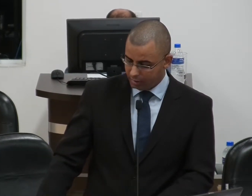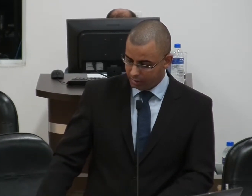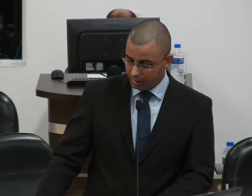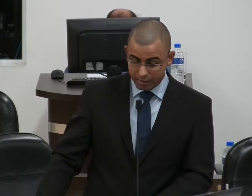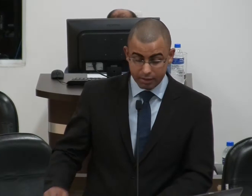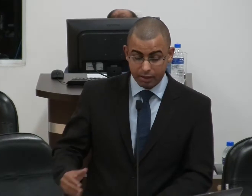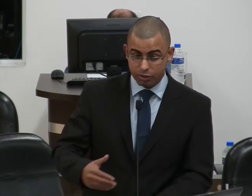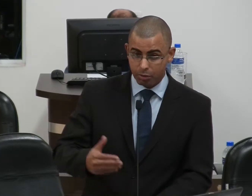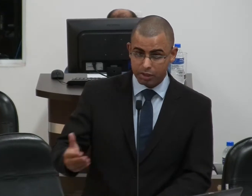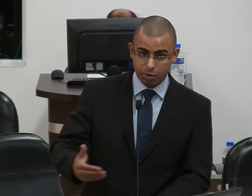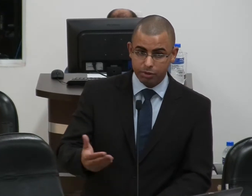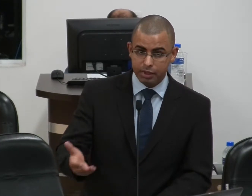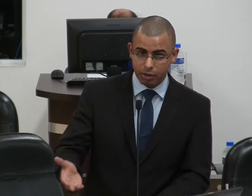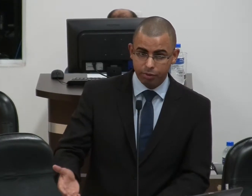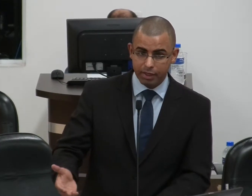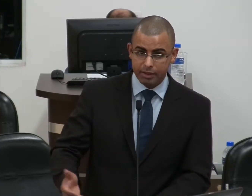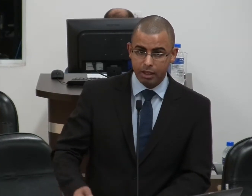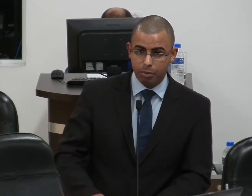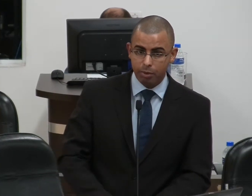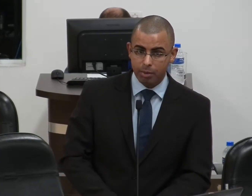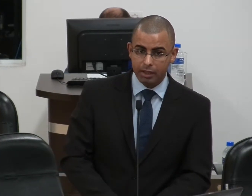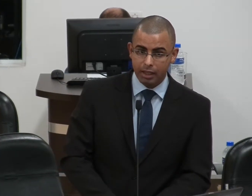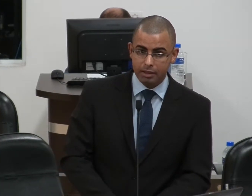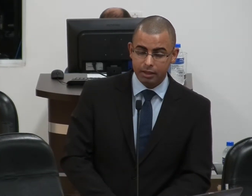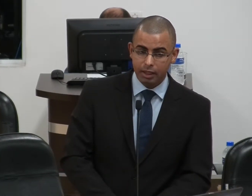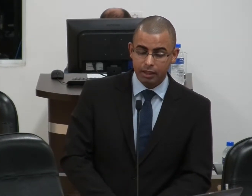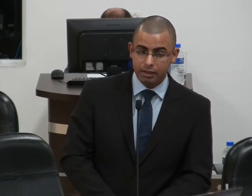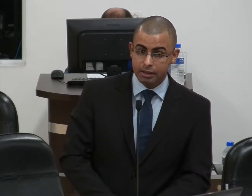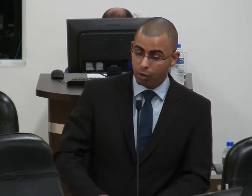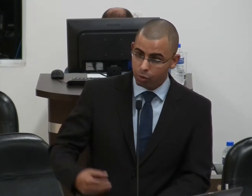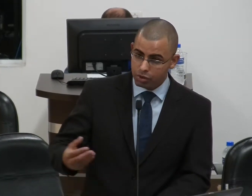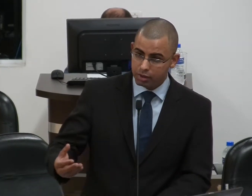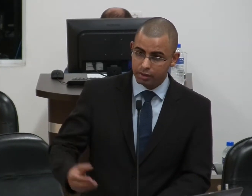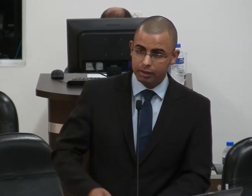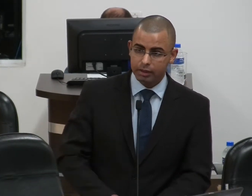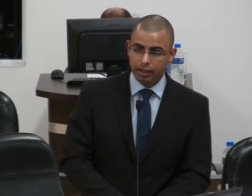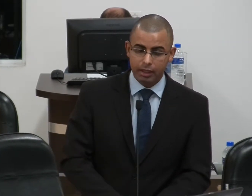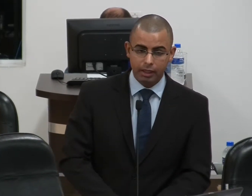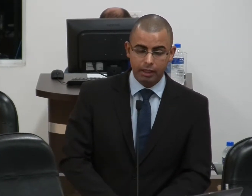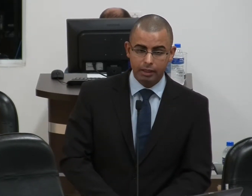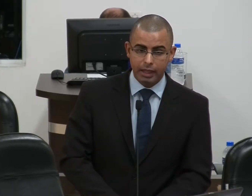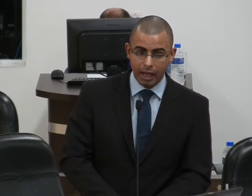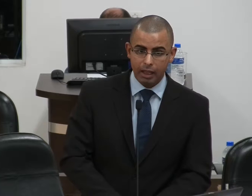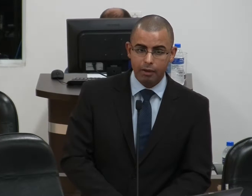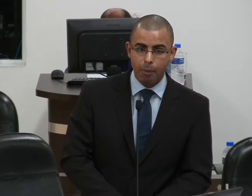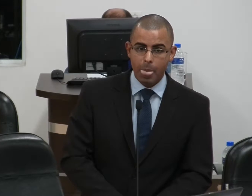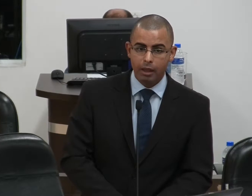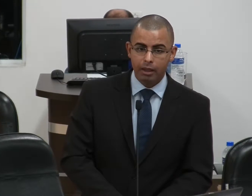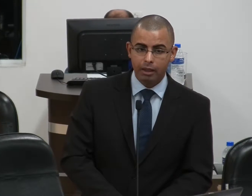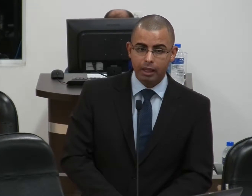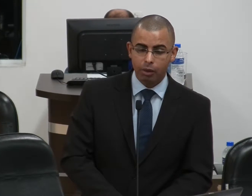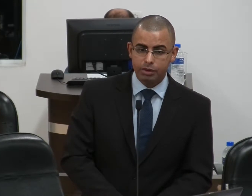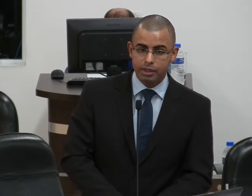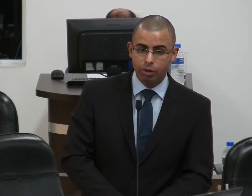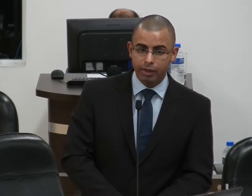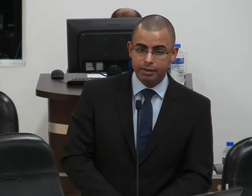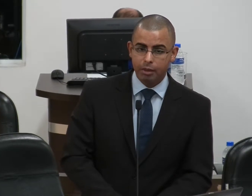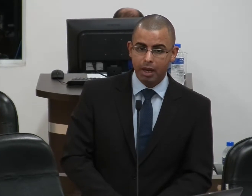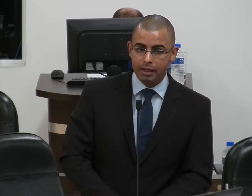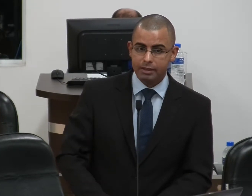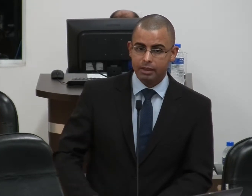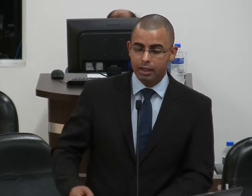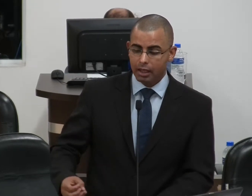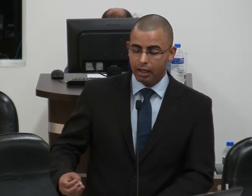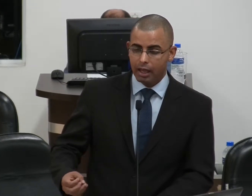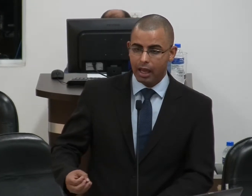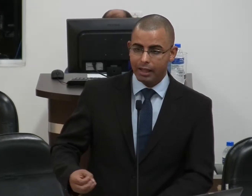que, graças a Deus, a município conseguiu fazer, é problema até de saúde dela, e ela conseguiu fazer,